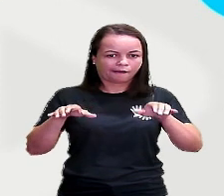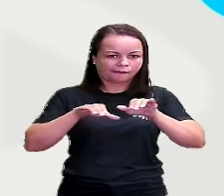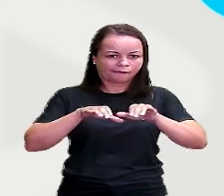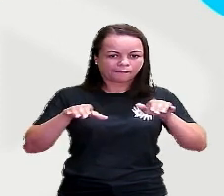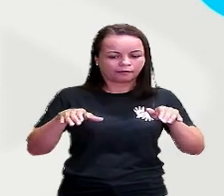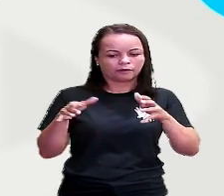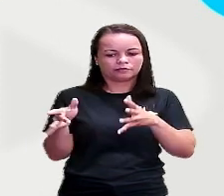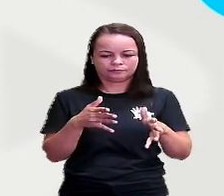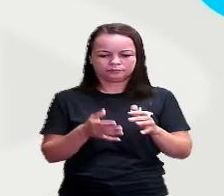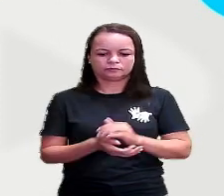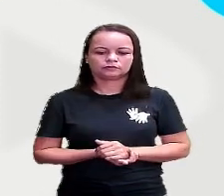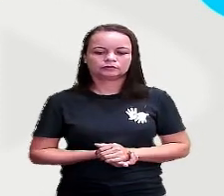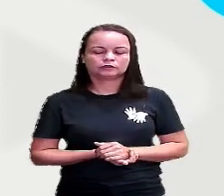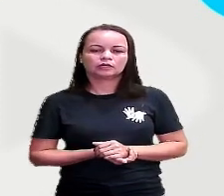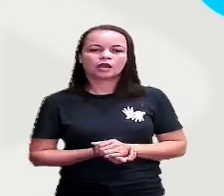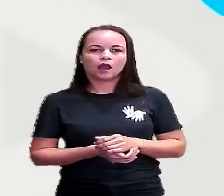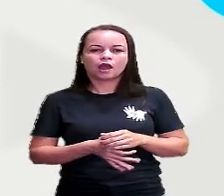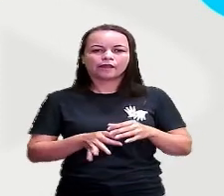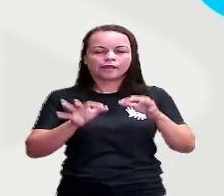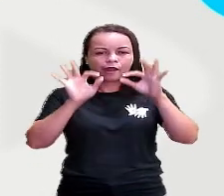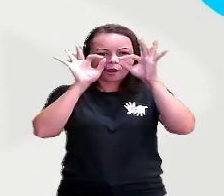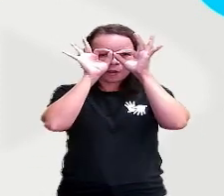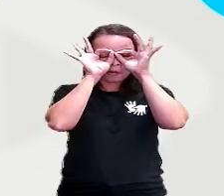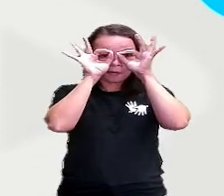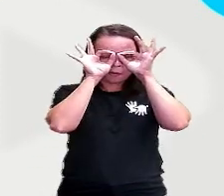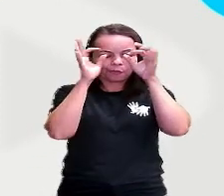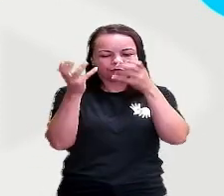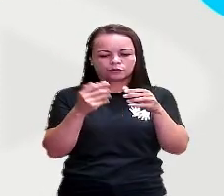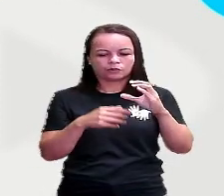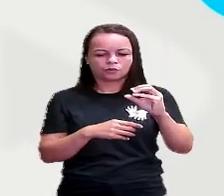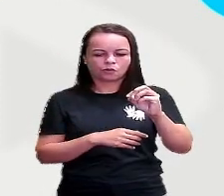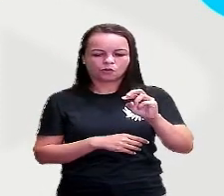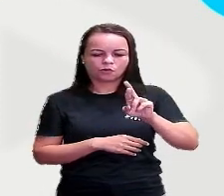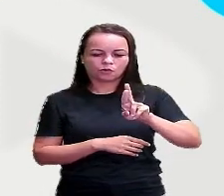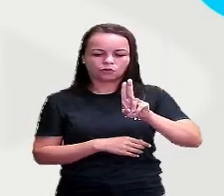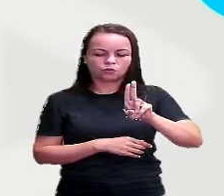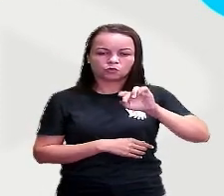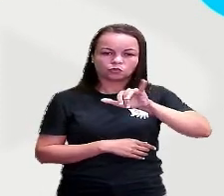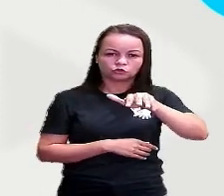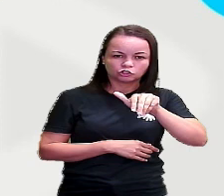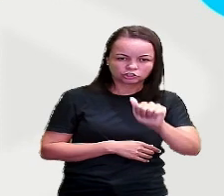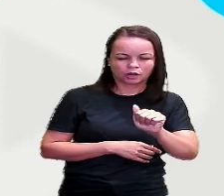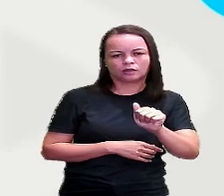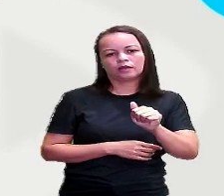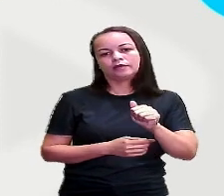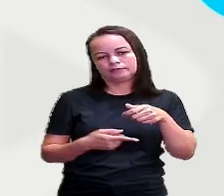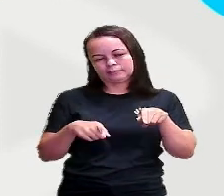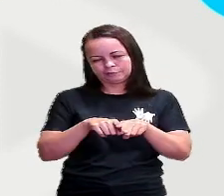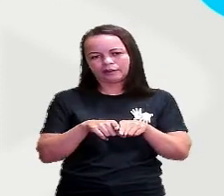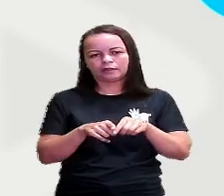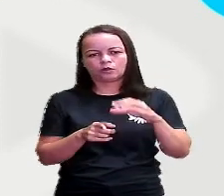chamar. Coruja, a mesma coisa, a tônica vai ser ali a ru.